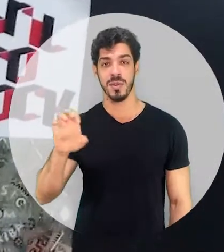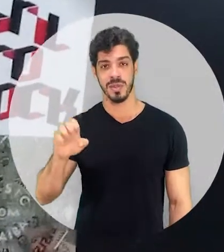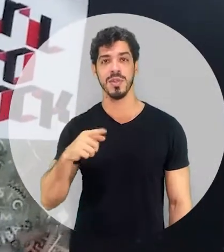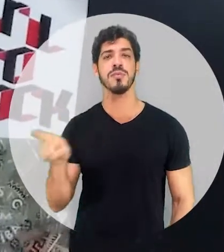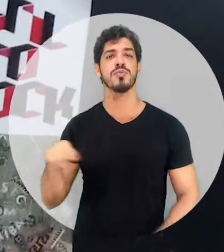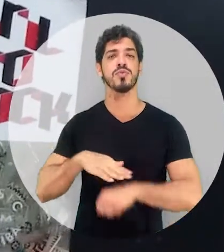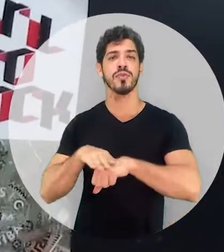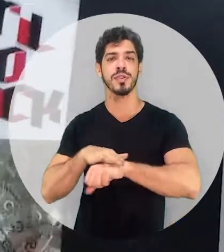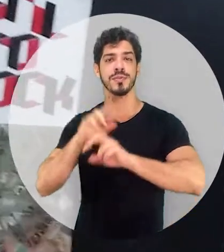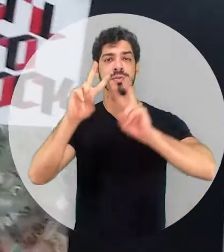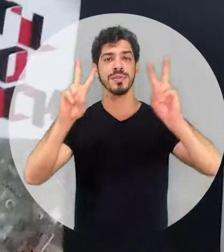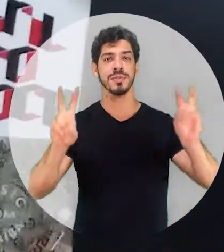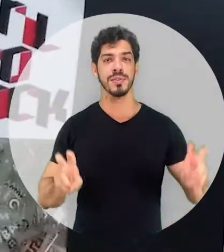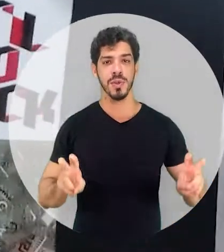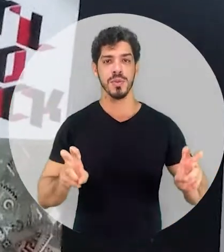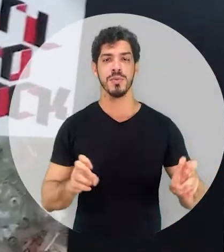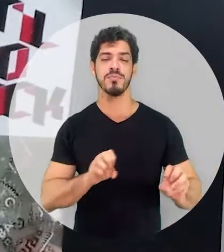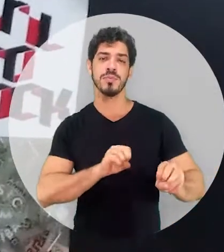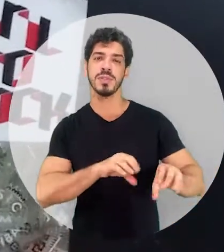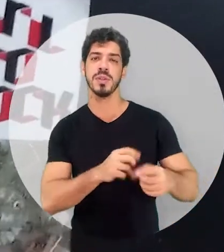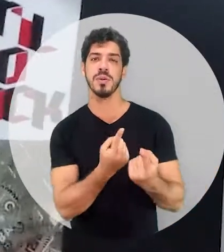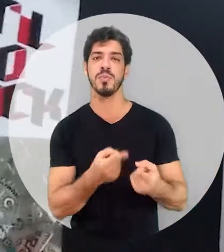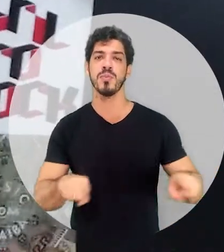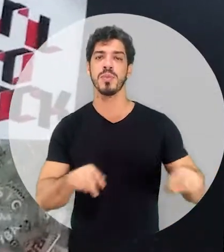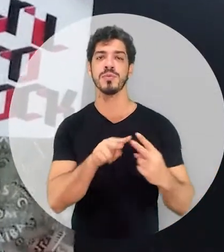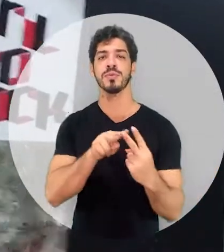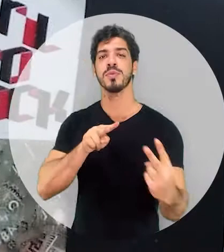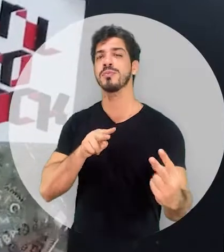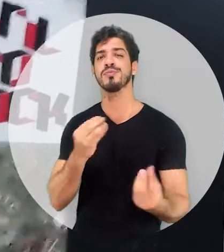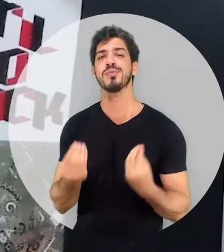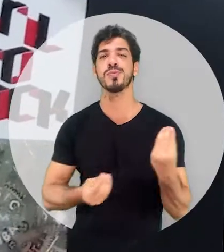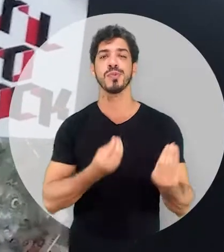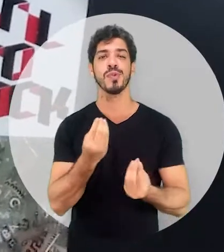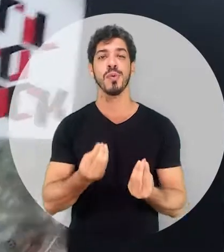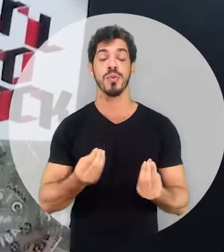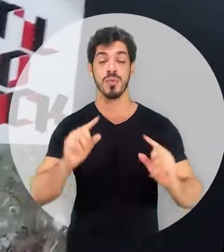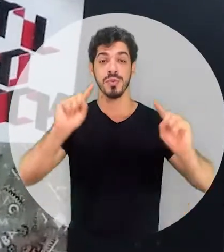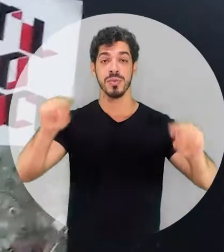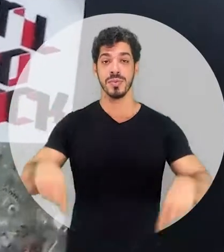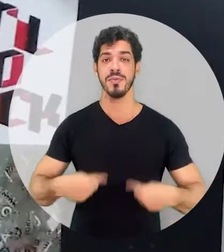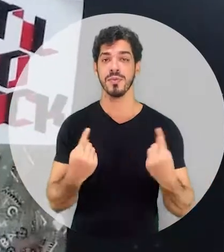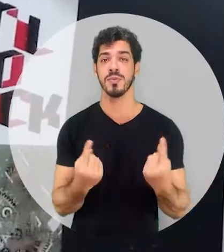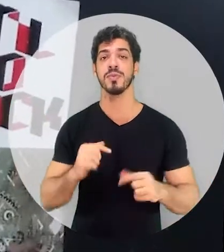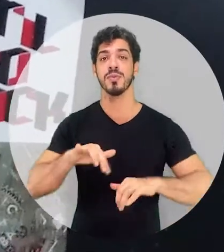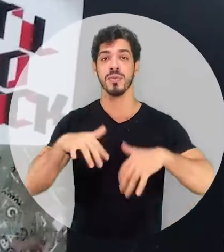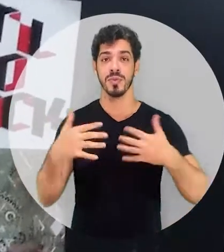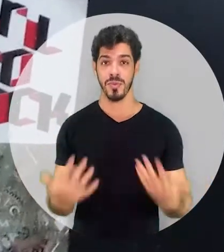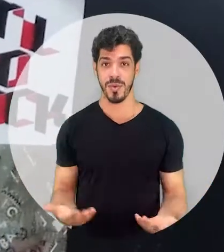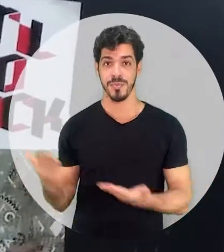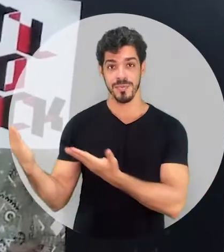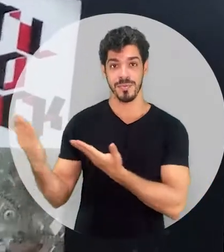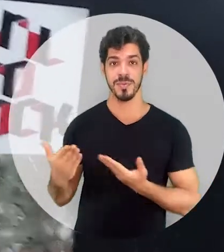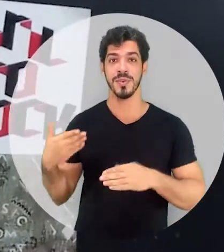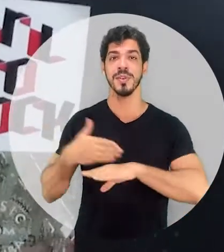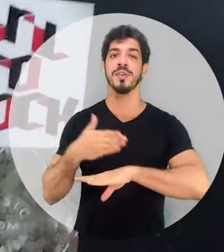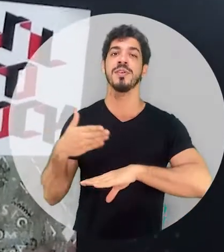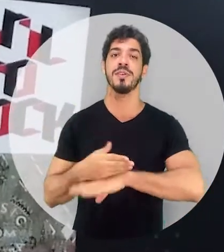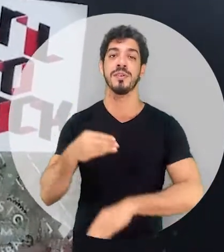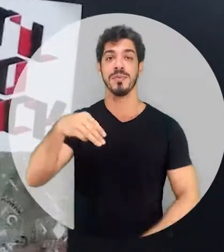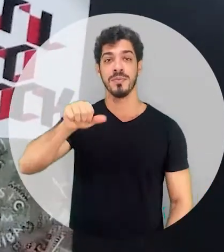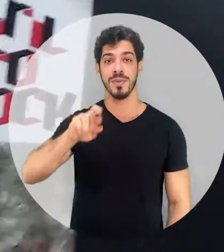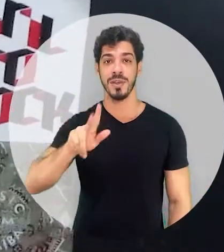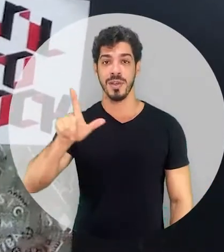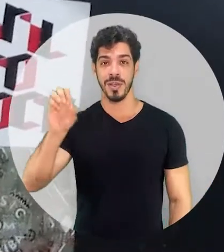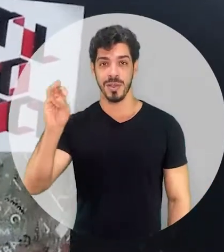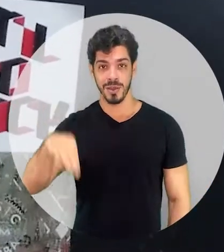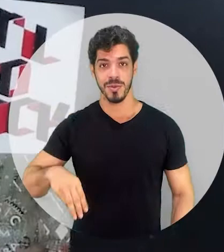conversa em torno do tema Os Desafios do Ensino Musical Online, com participação dos professores de música Marlon